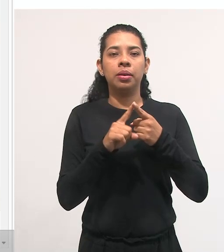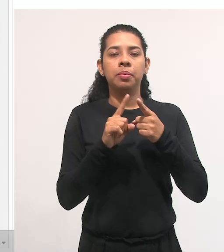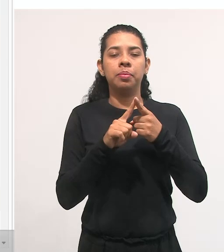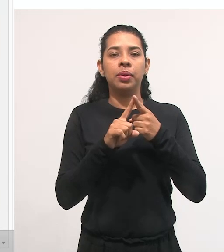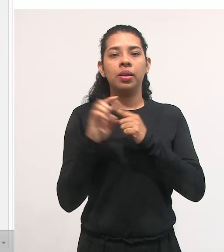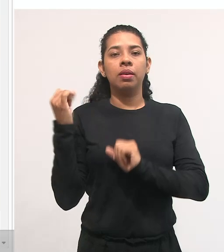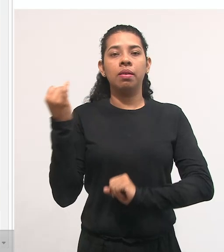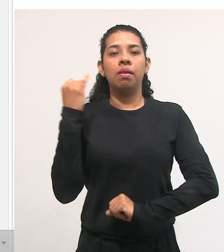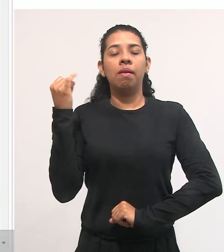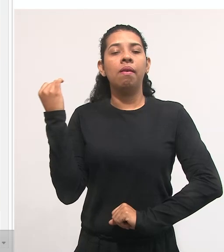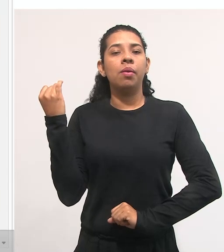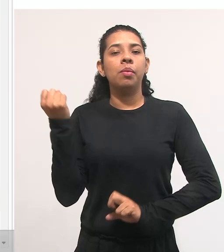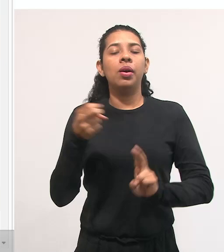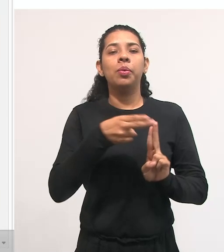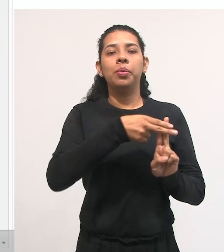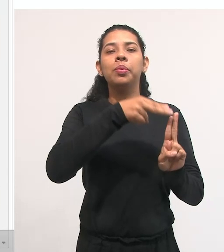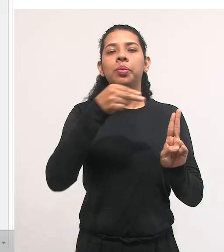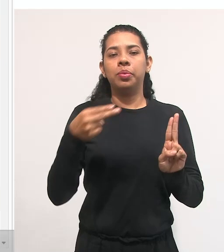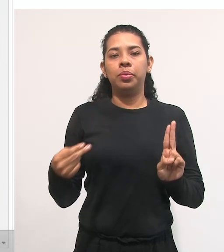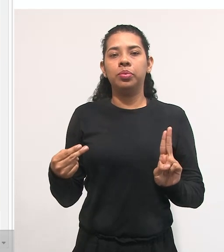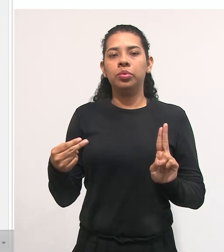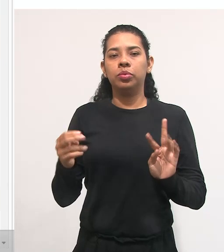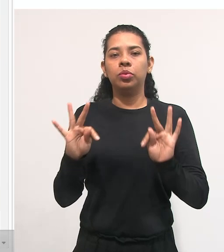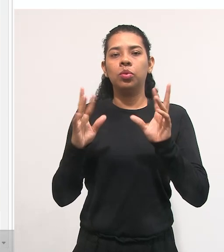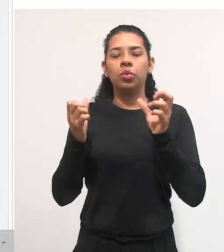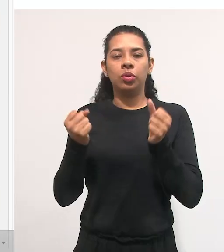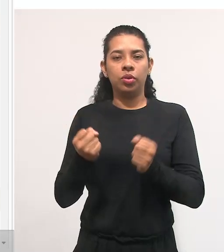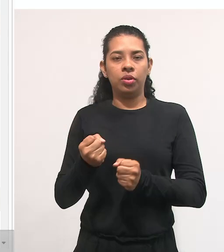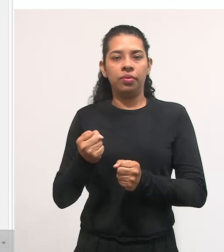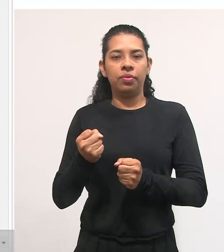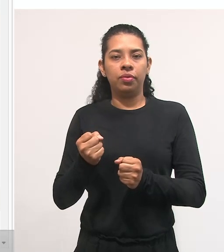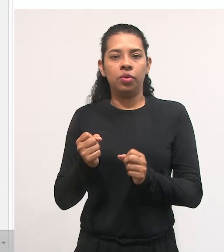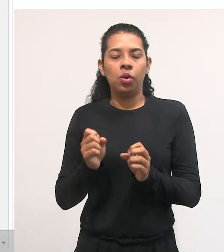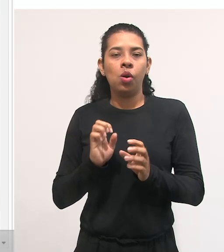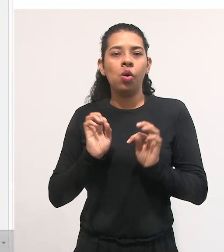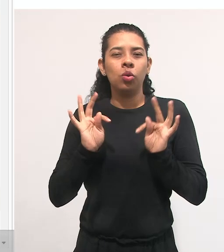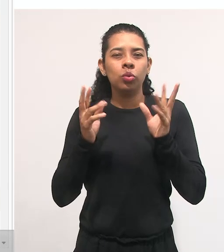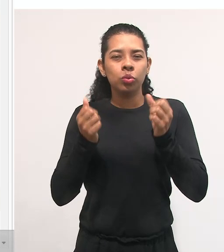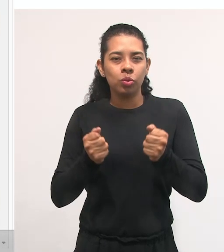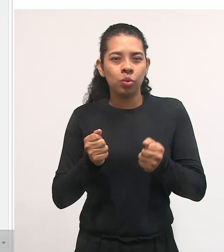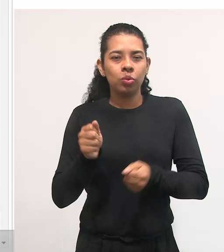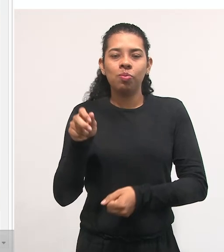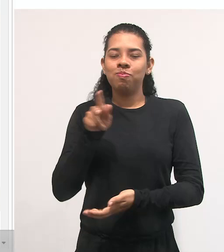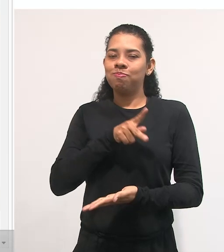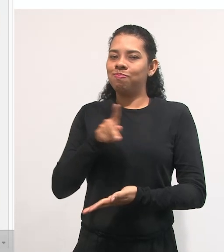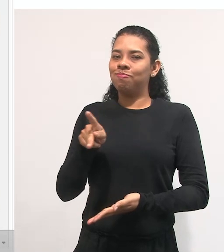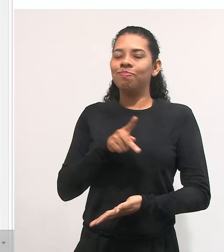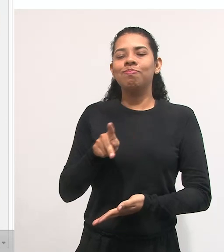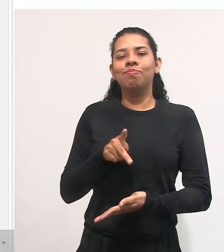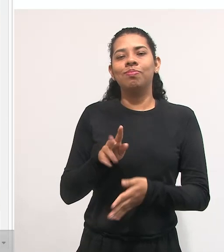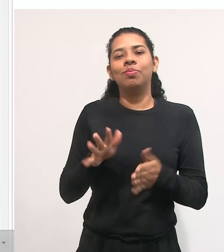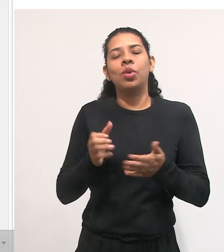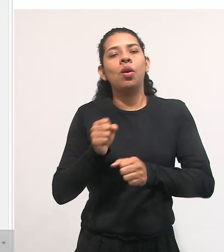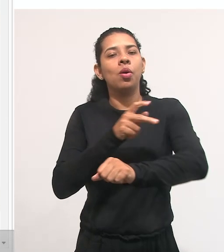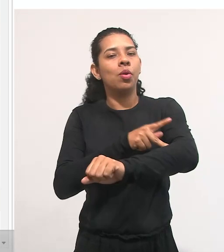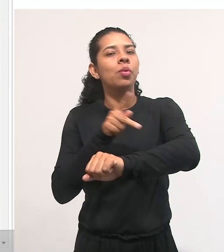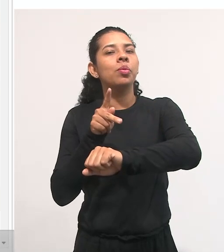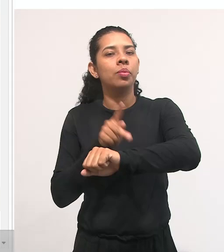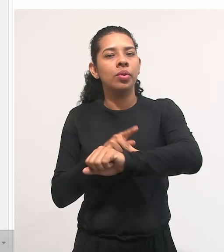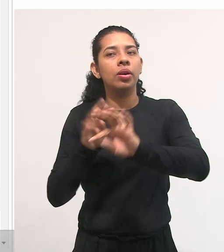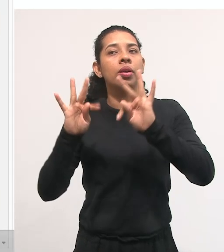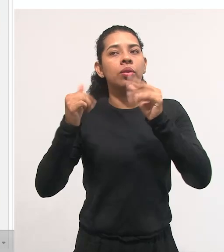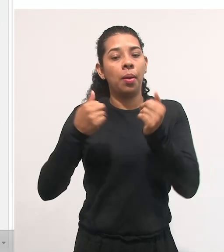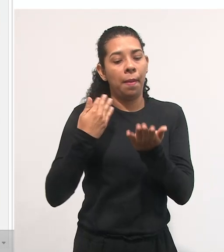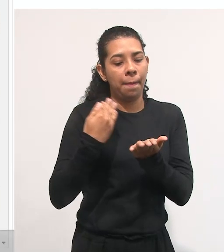a matriz de referência curricular do ifro e as etapas de organização de um projeto pedagógico então é bastante